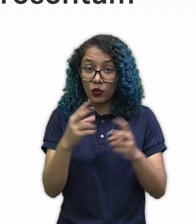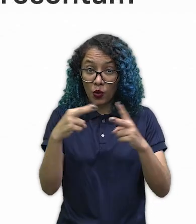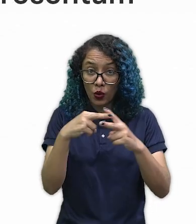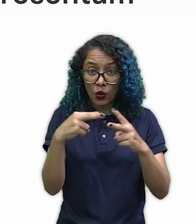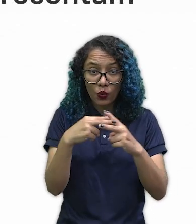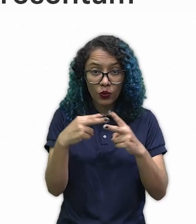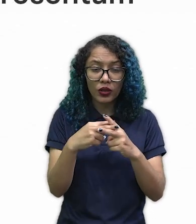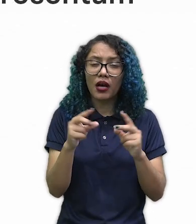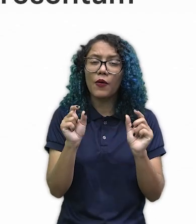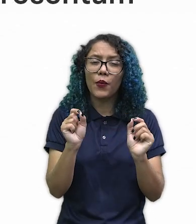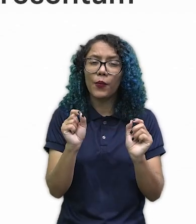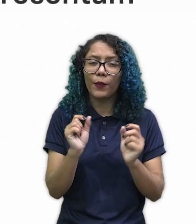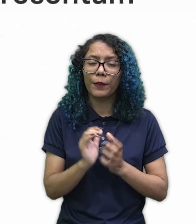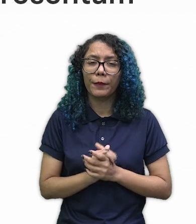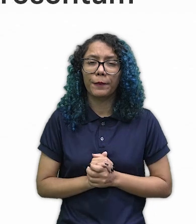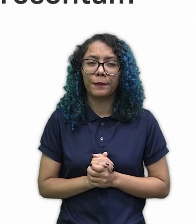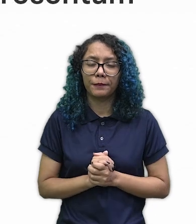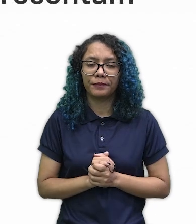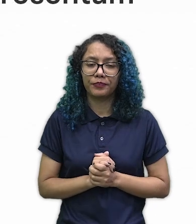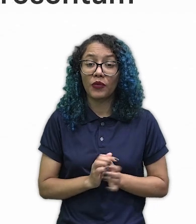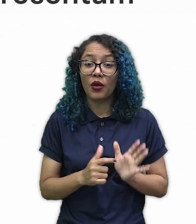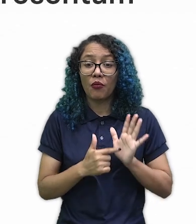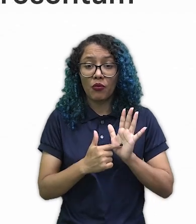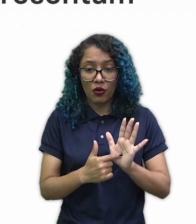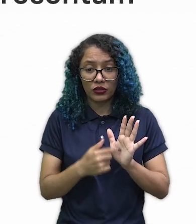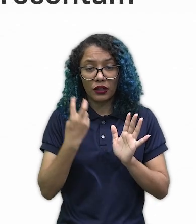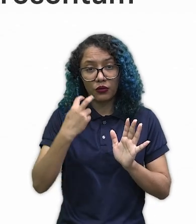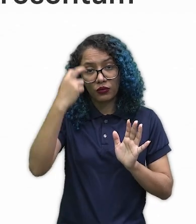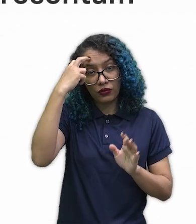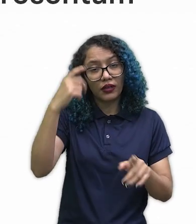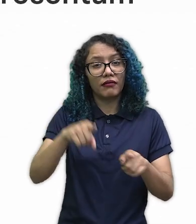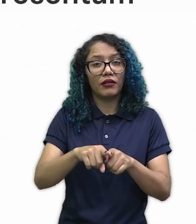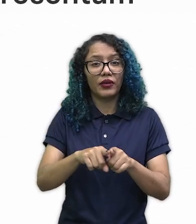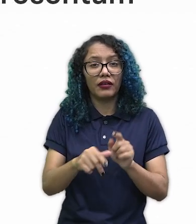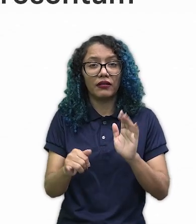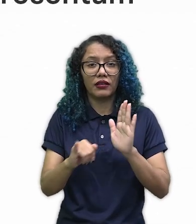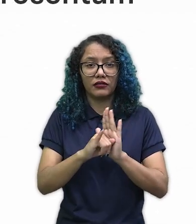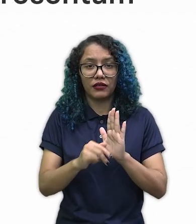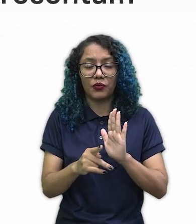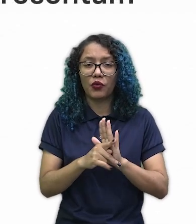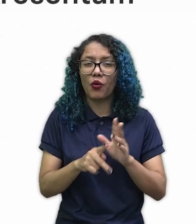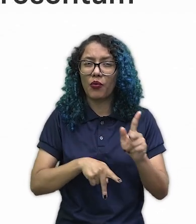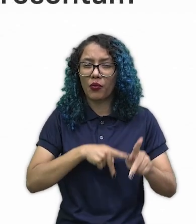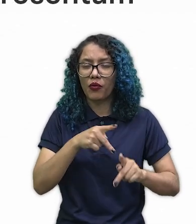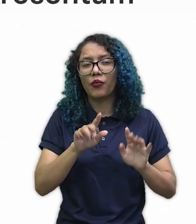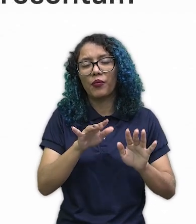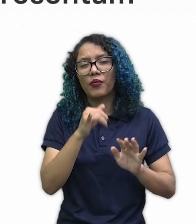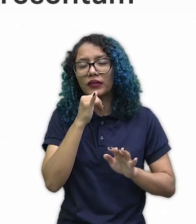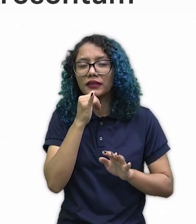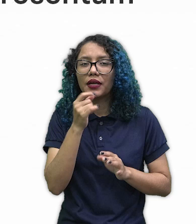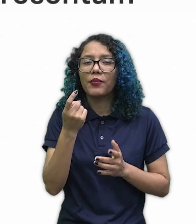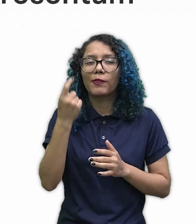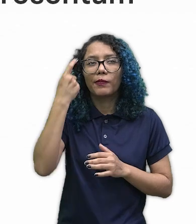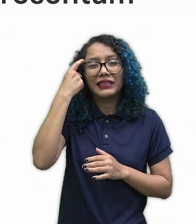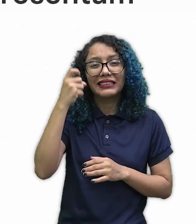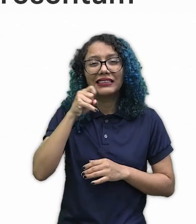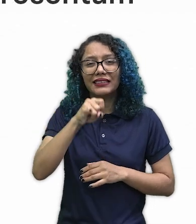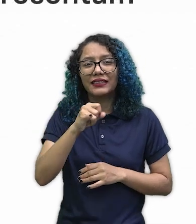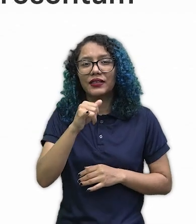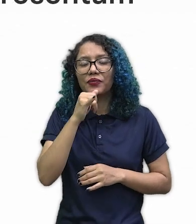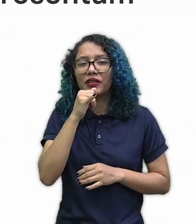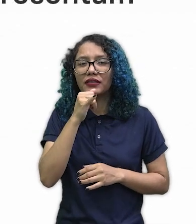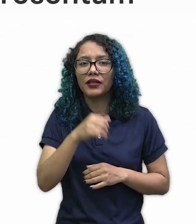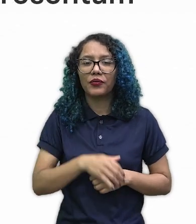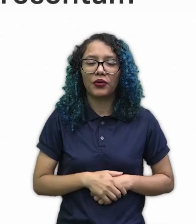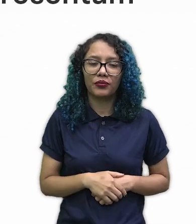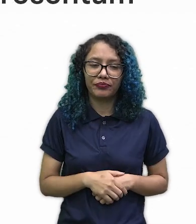de luta, elas expressam a cultura e identidade de um povo. É só você pensar, quando você vê alguém praticando